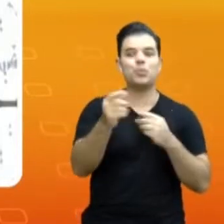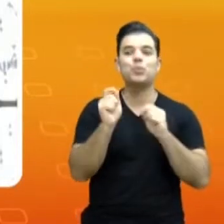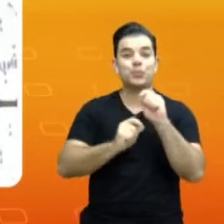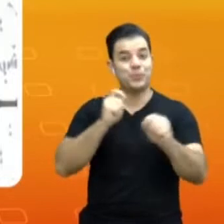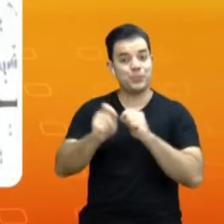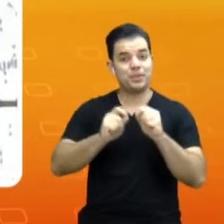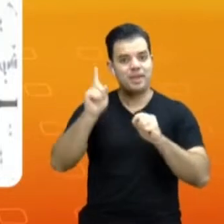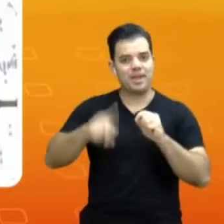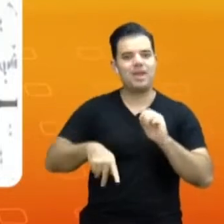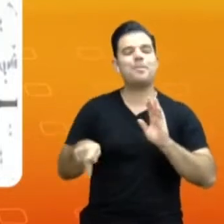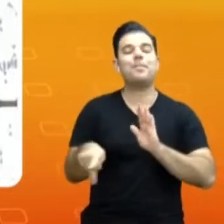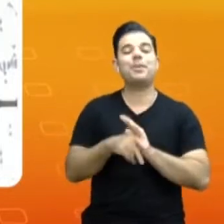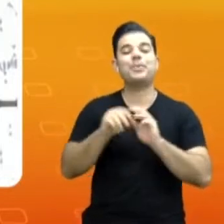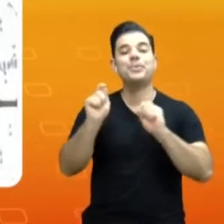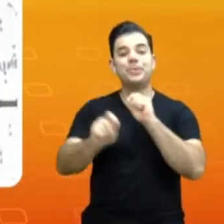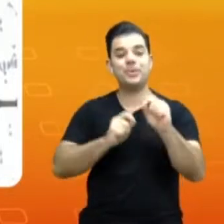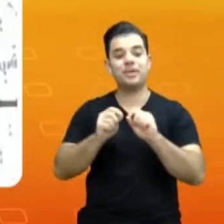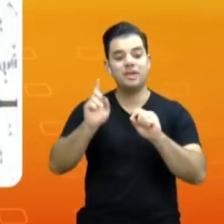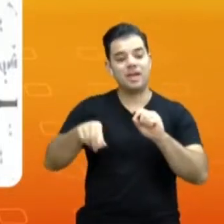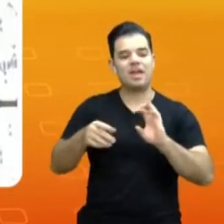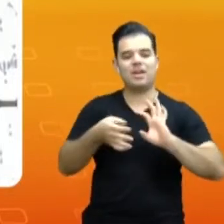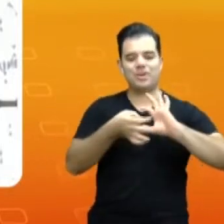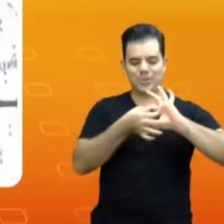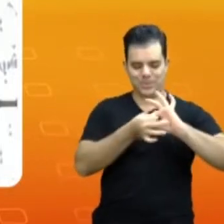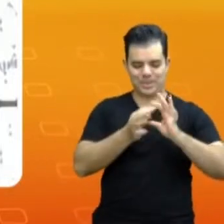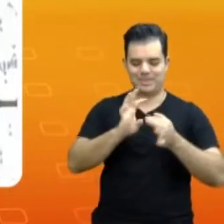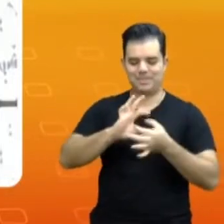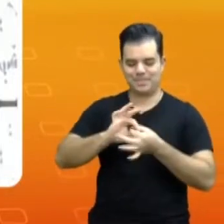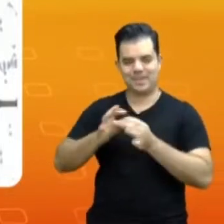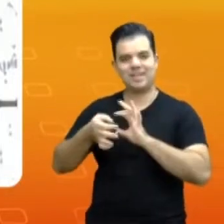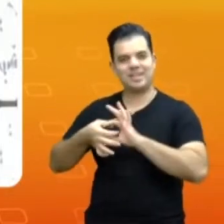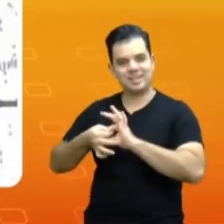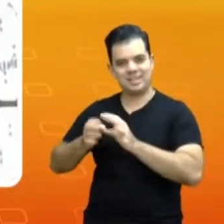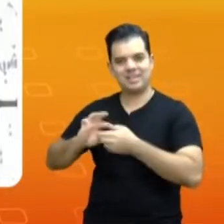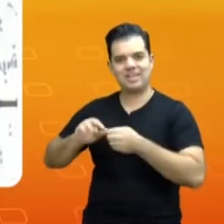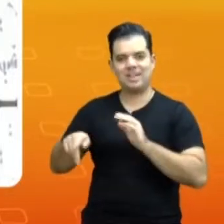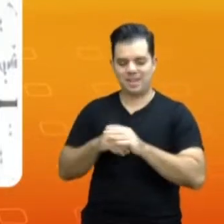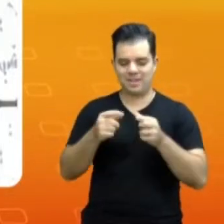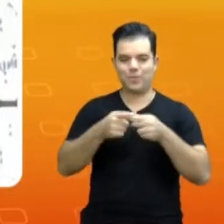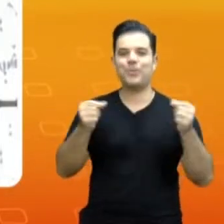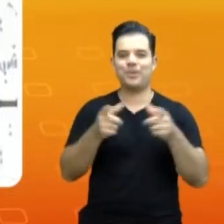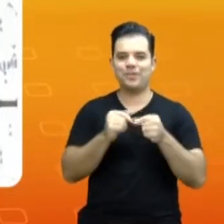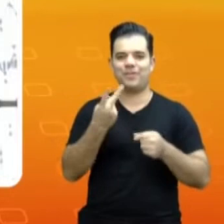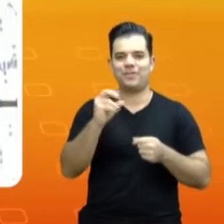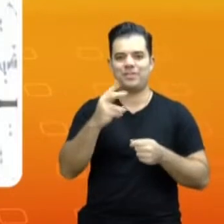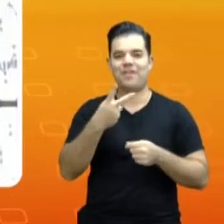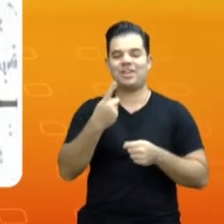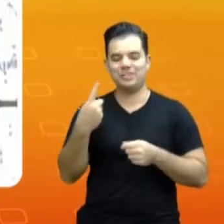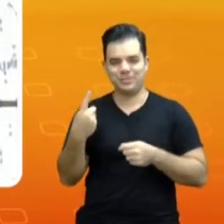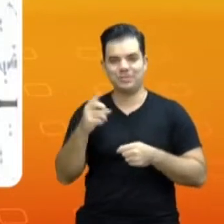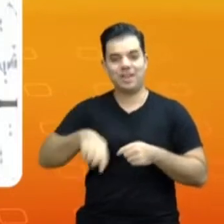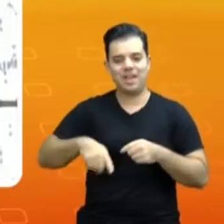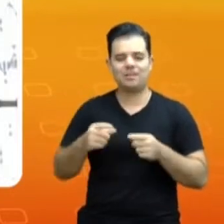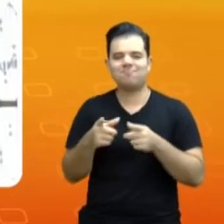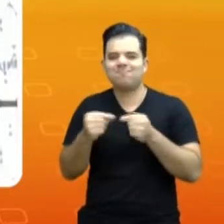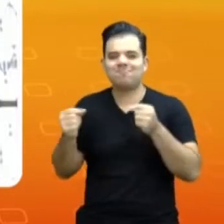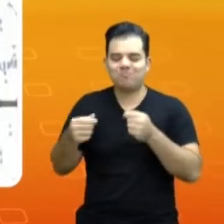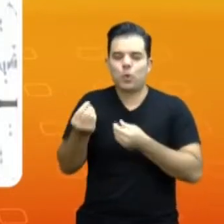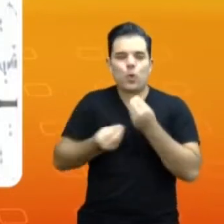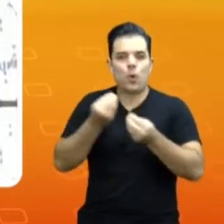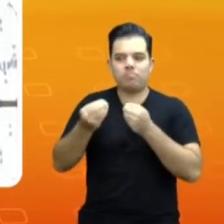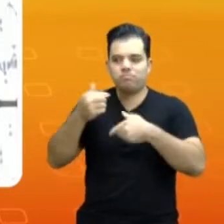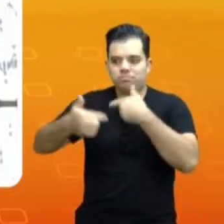do nosso encontro de hoje é justamente sobre essa Olimpíada que acabou de terminar, de Tóquio 2021, essa operação